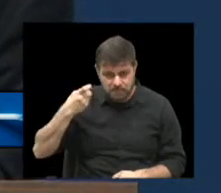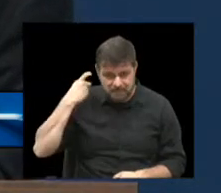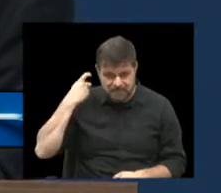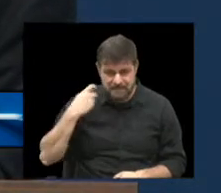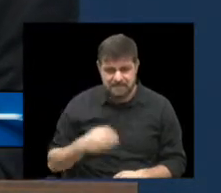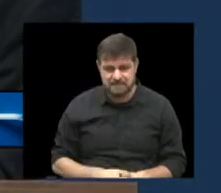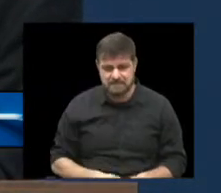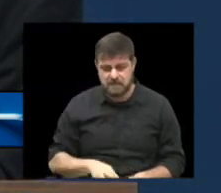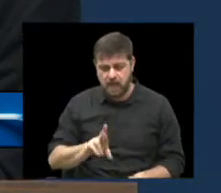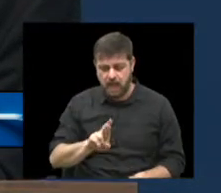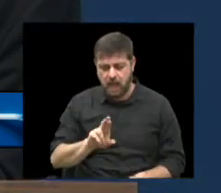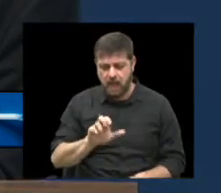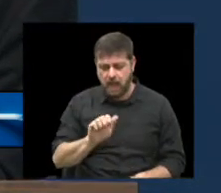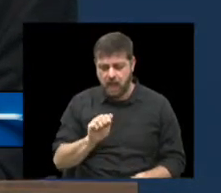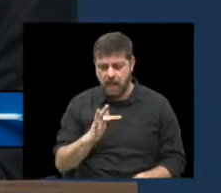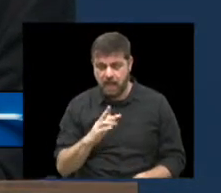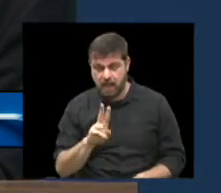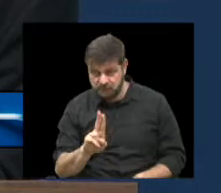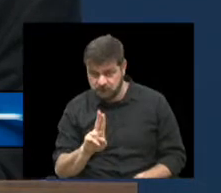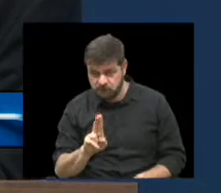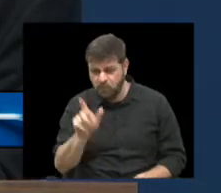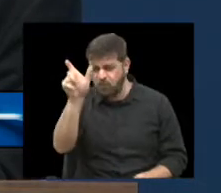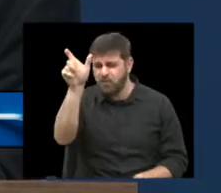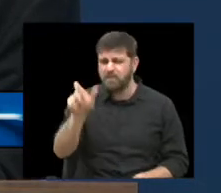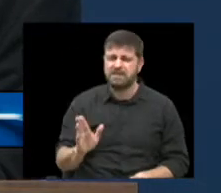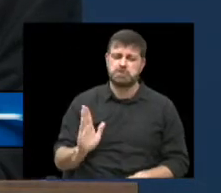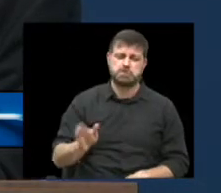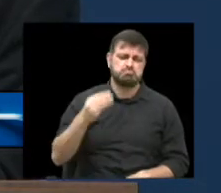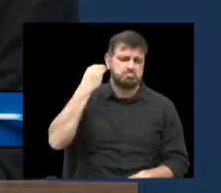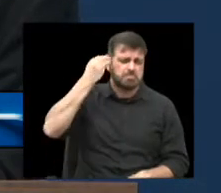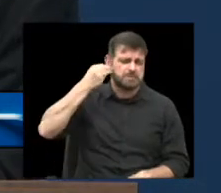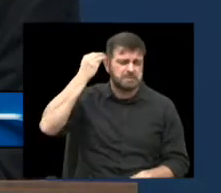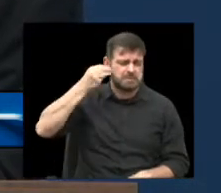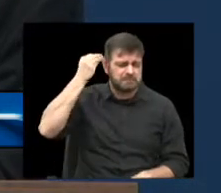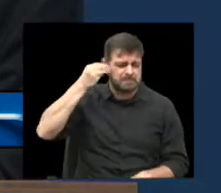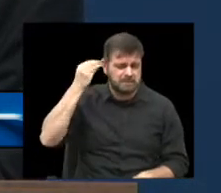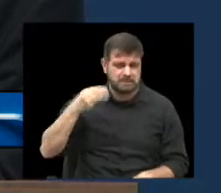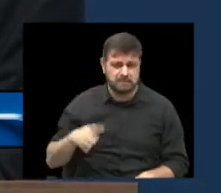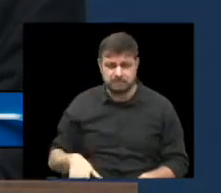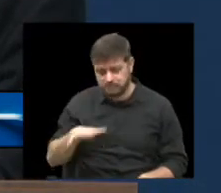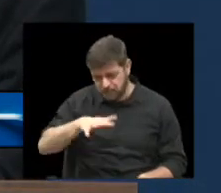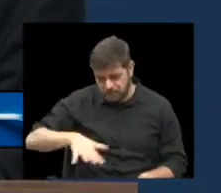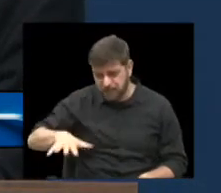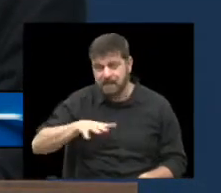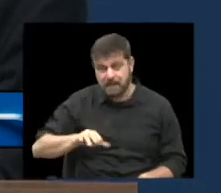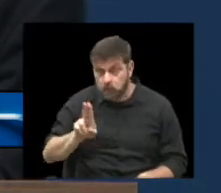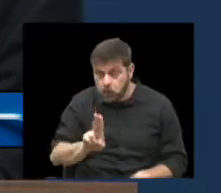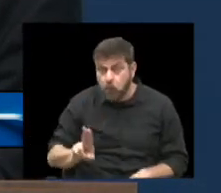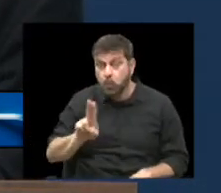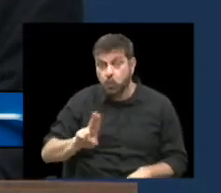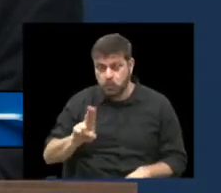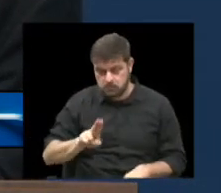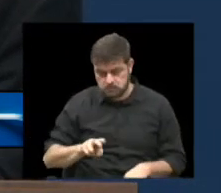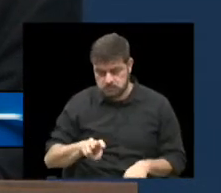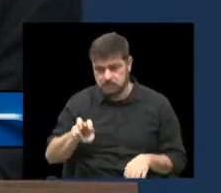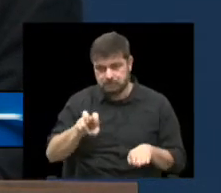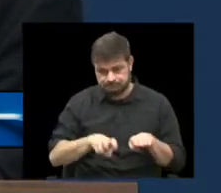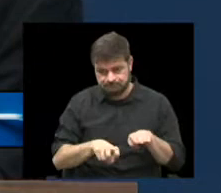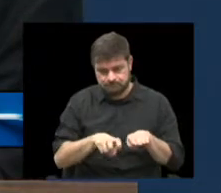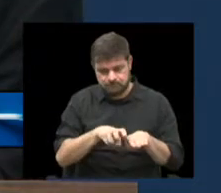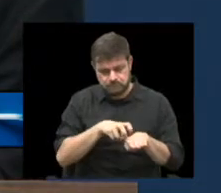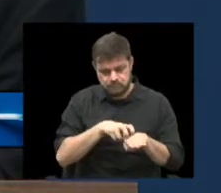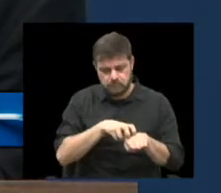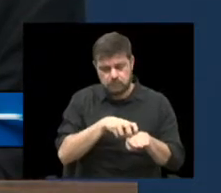dessa casa, que tem uma ampla experiência, tanto política como também de usuário, e ele estará aqui,